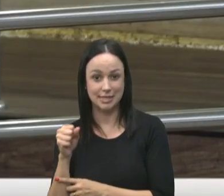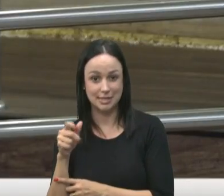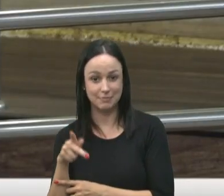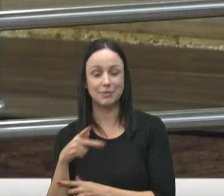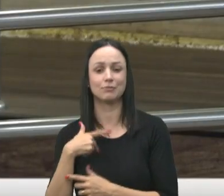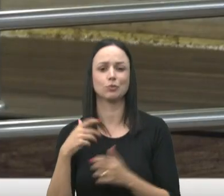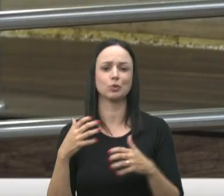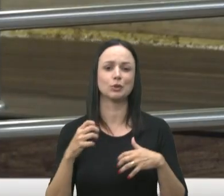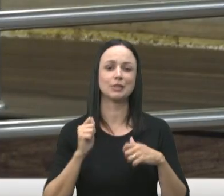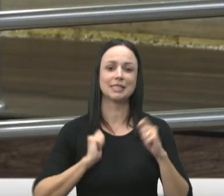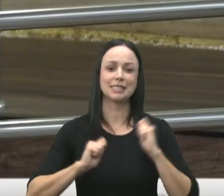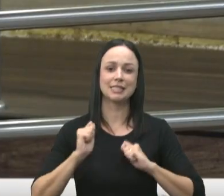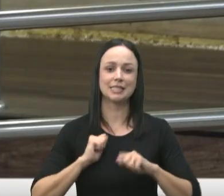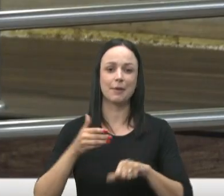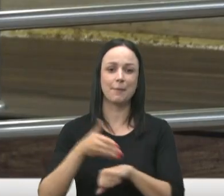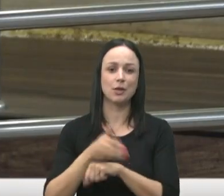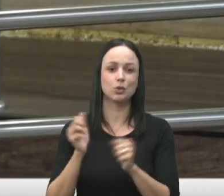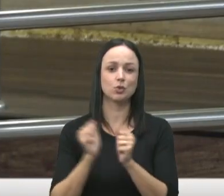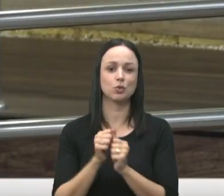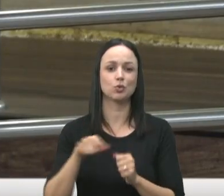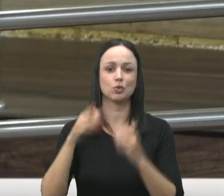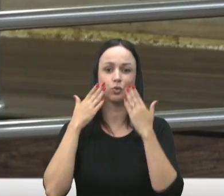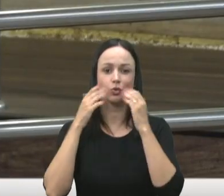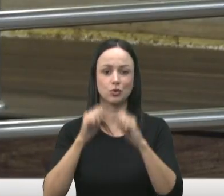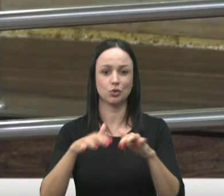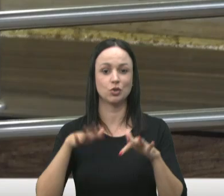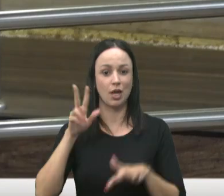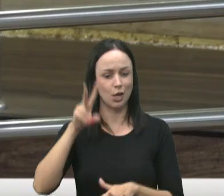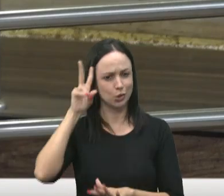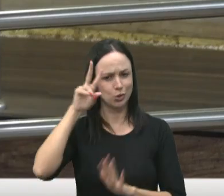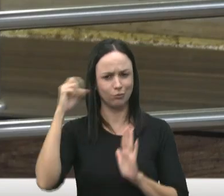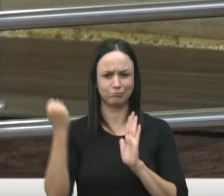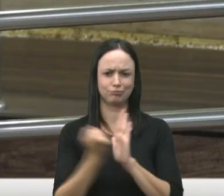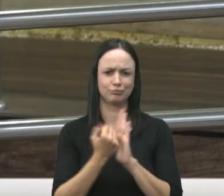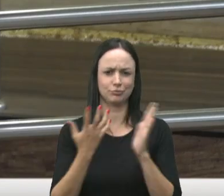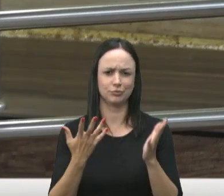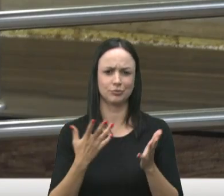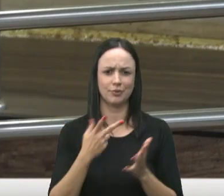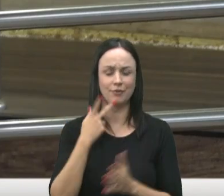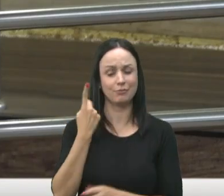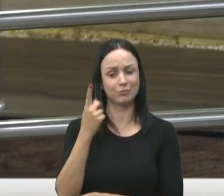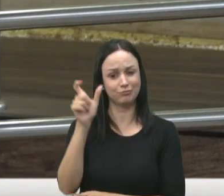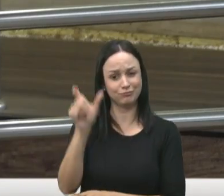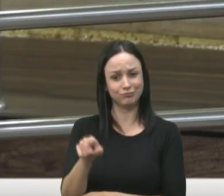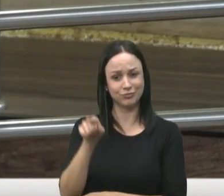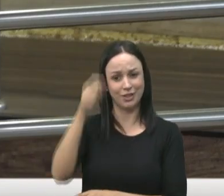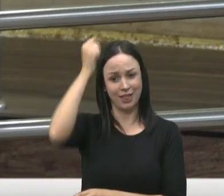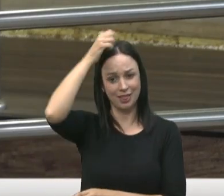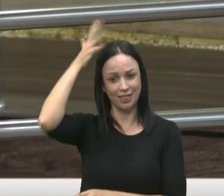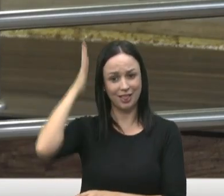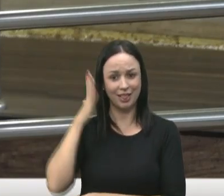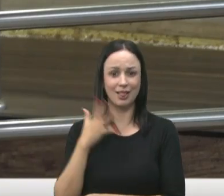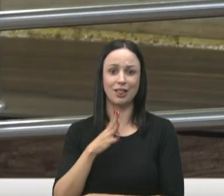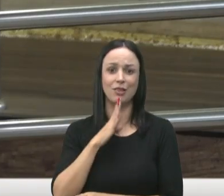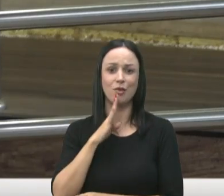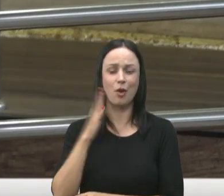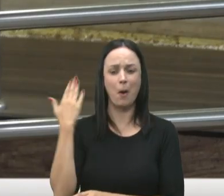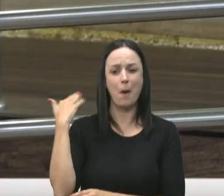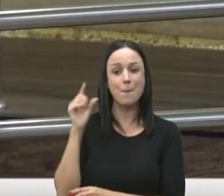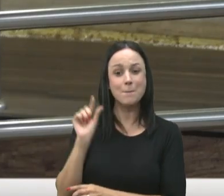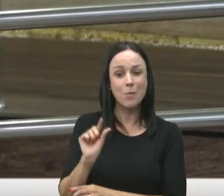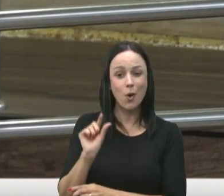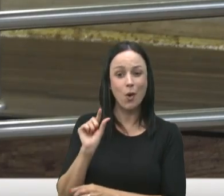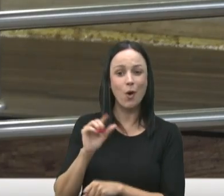vocês, participando dessa audiência pública que já é histórica. Dani, primeiro eu quero falar sobre você, porque a gente se conhece há pouco tempo, mas